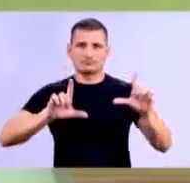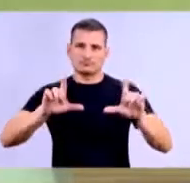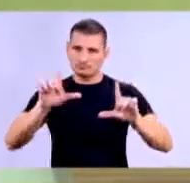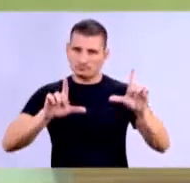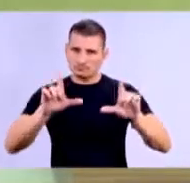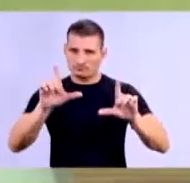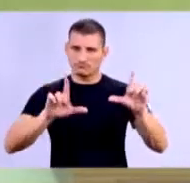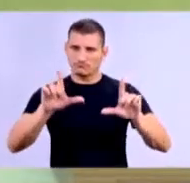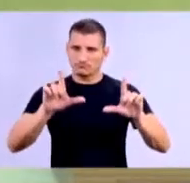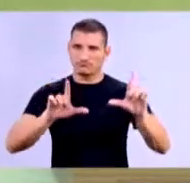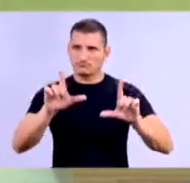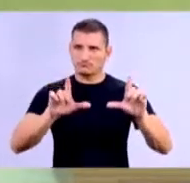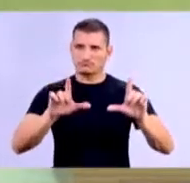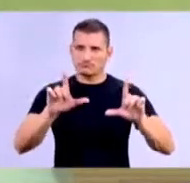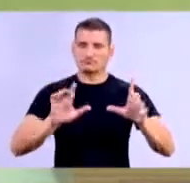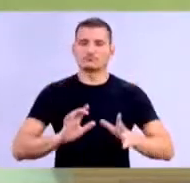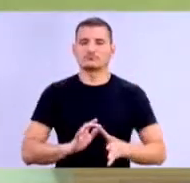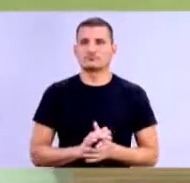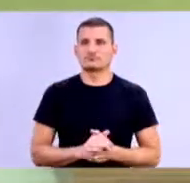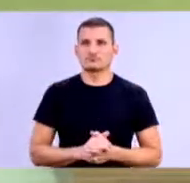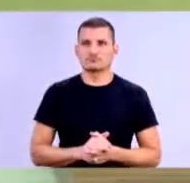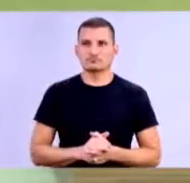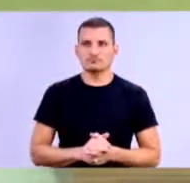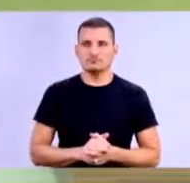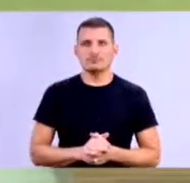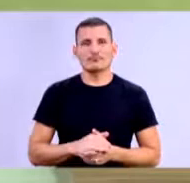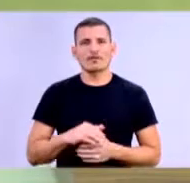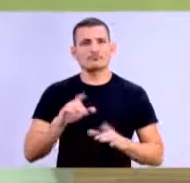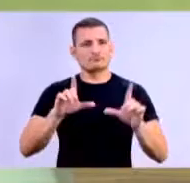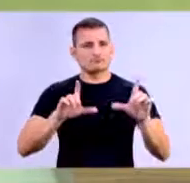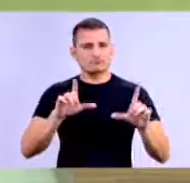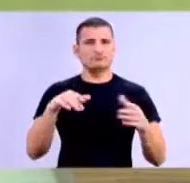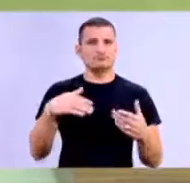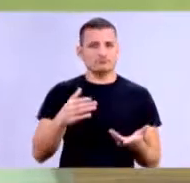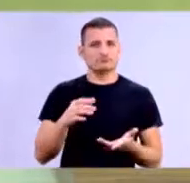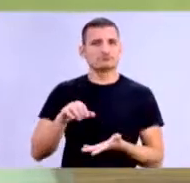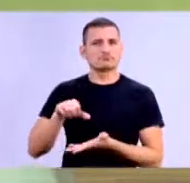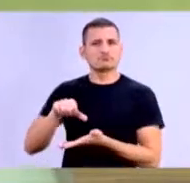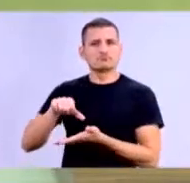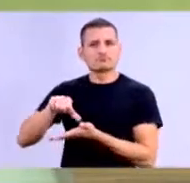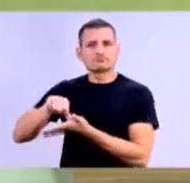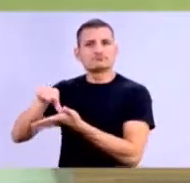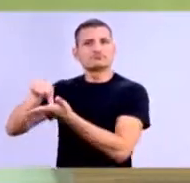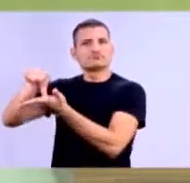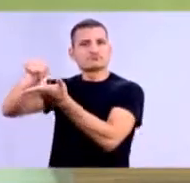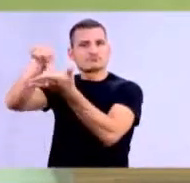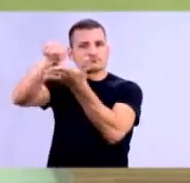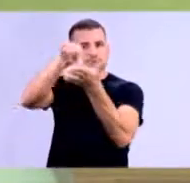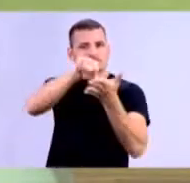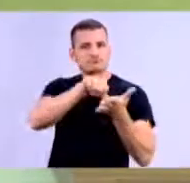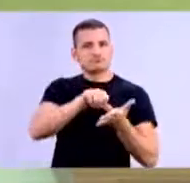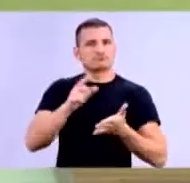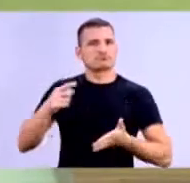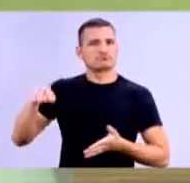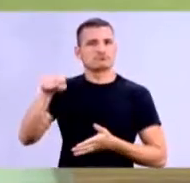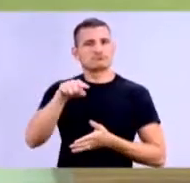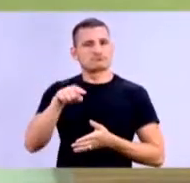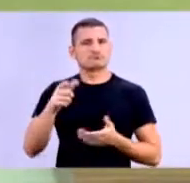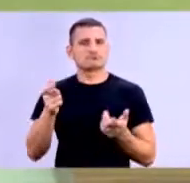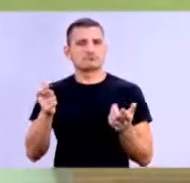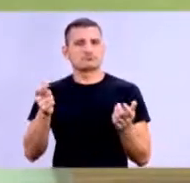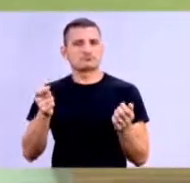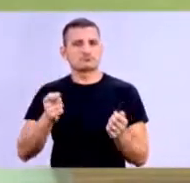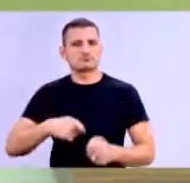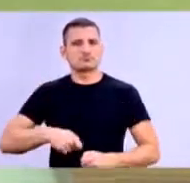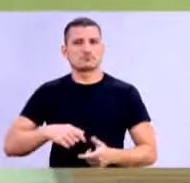nos faz, mesmo em lugares diferentes, né, geograficamente separados, mas estarmos